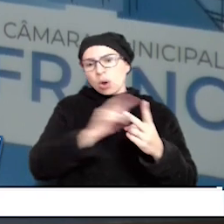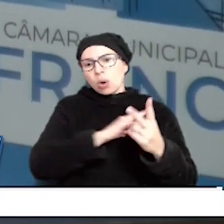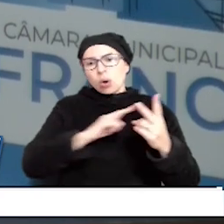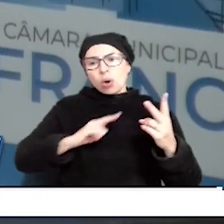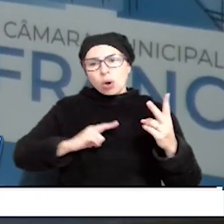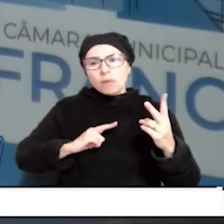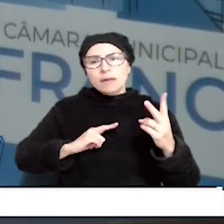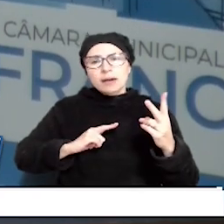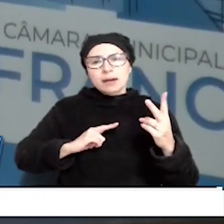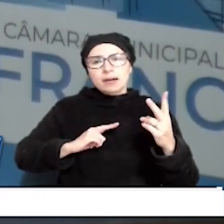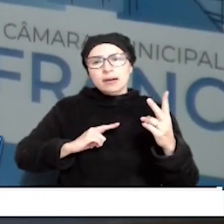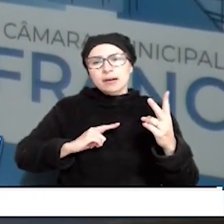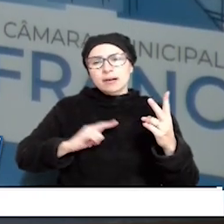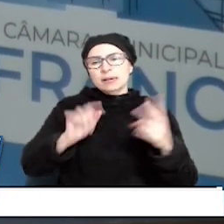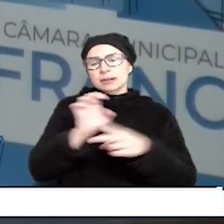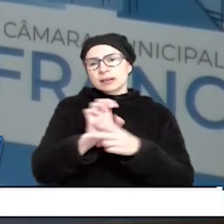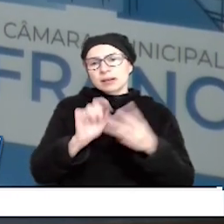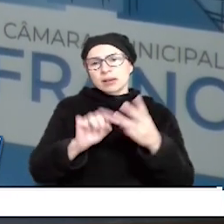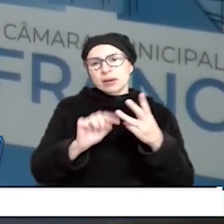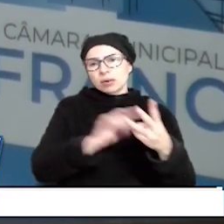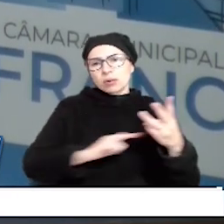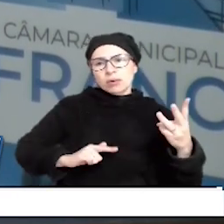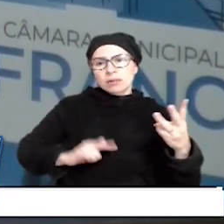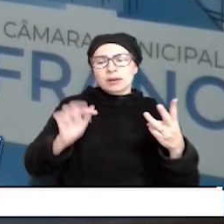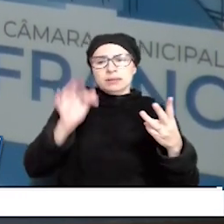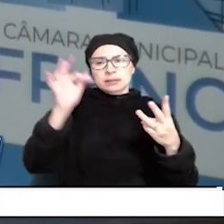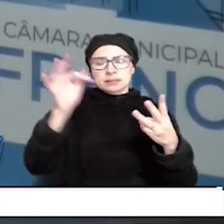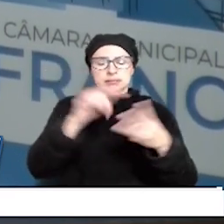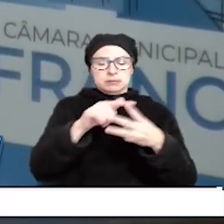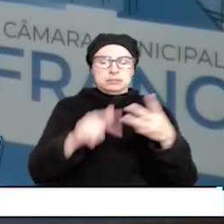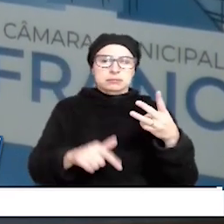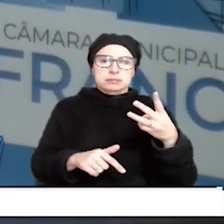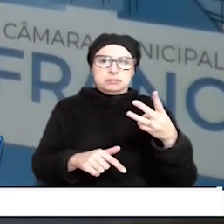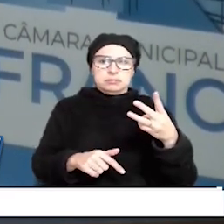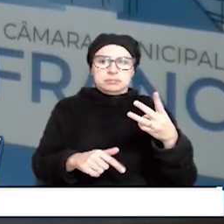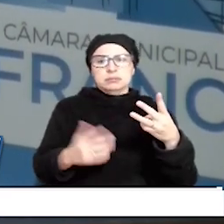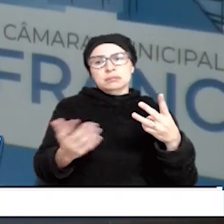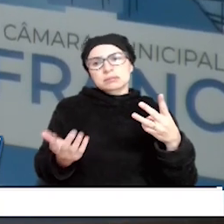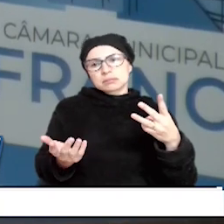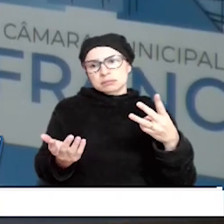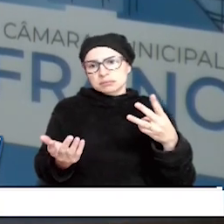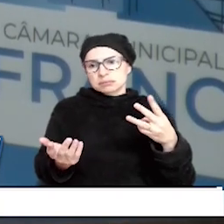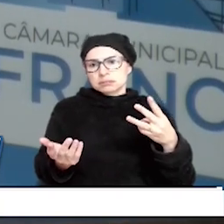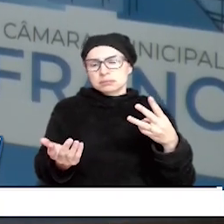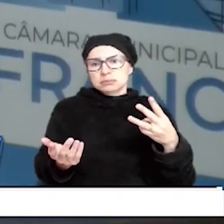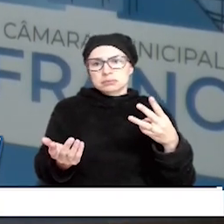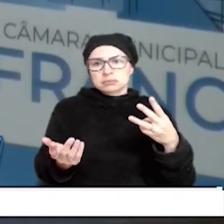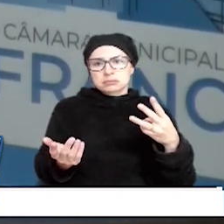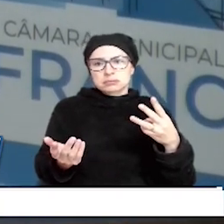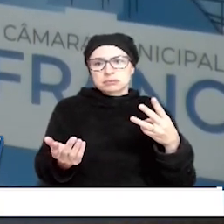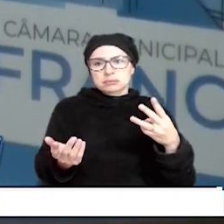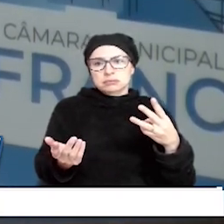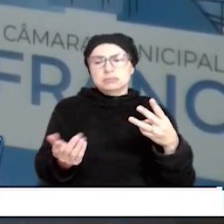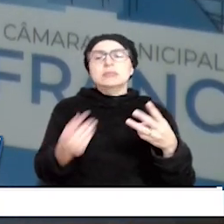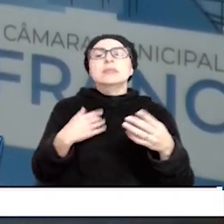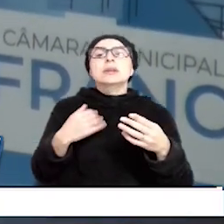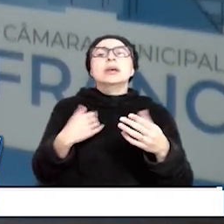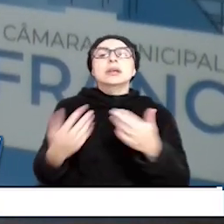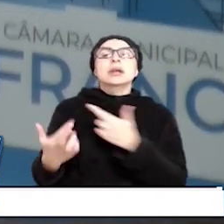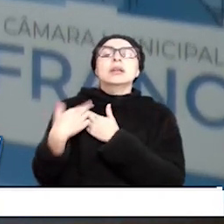governo estadual, ou é culpa do governo federal. Ora, qual que é a nossa